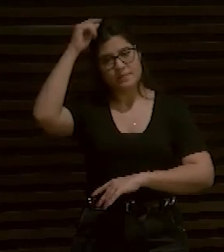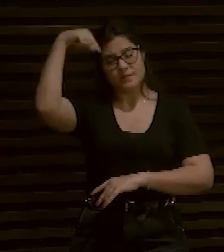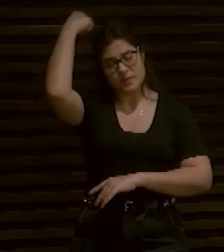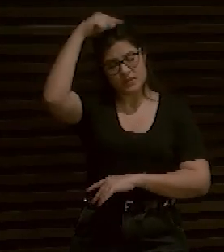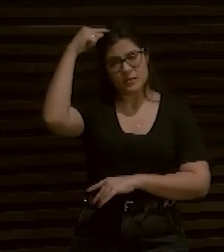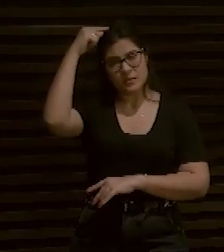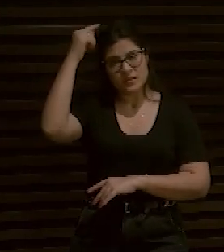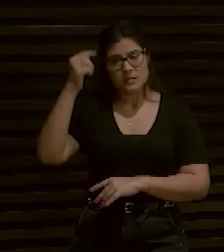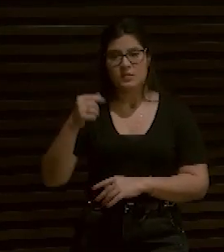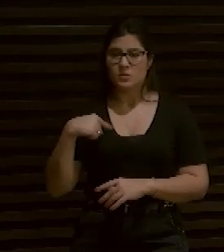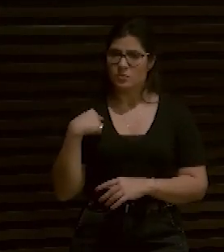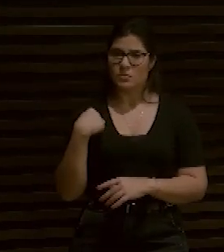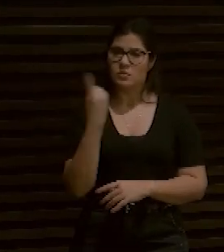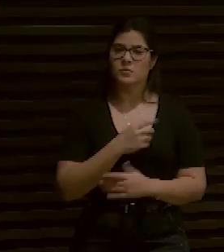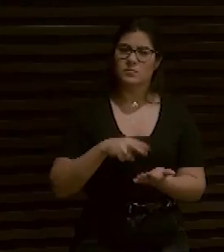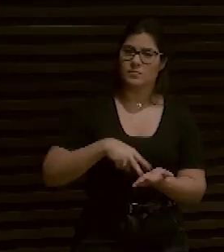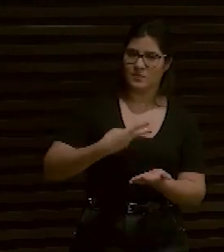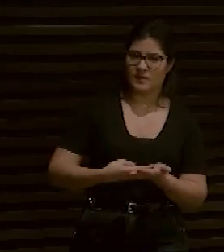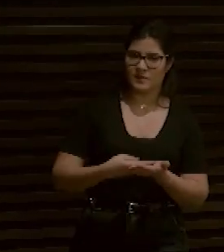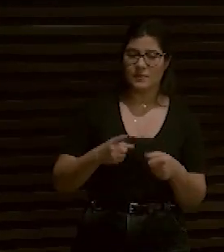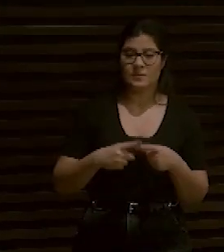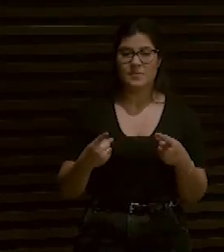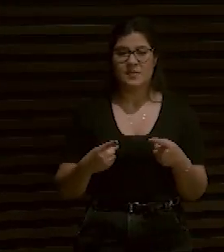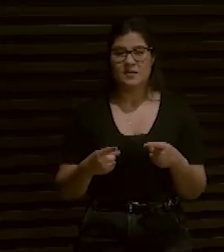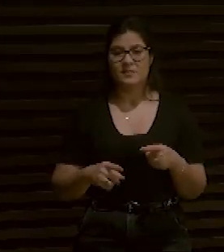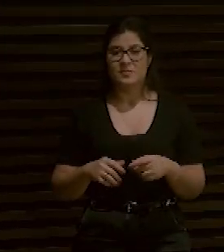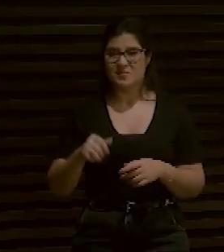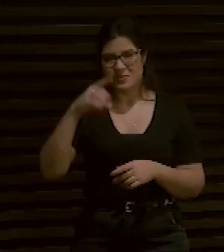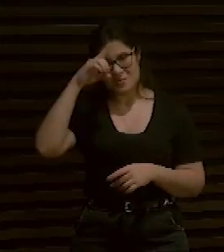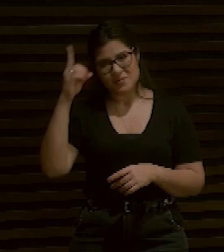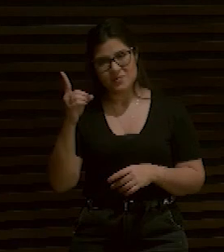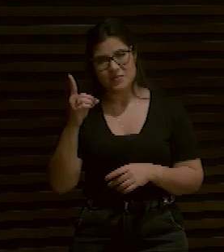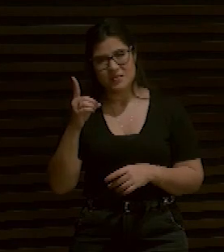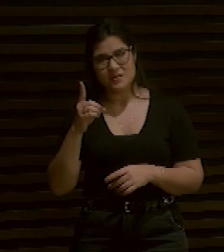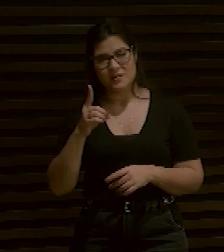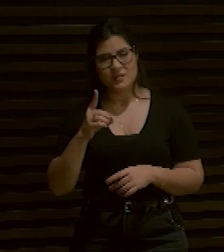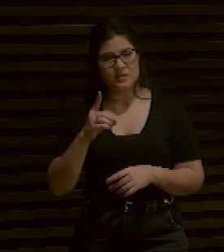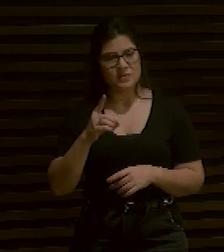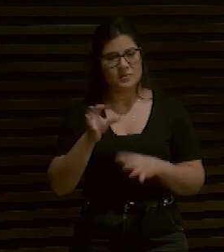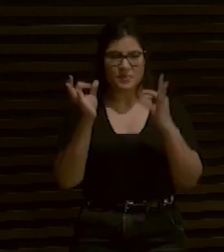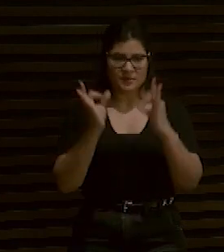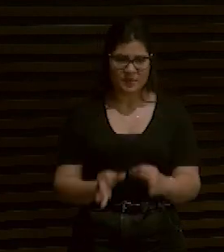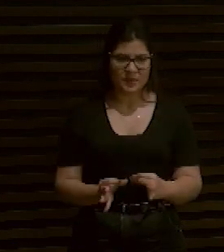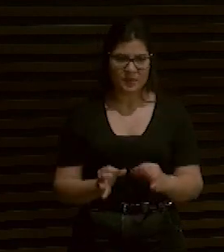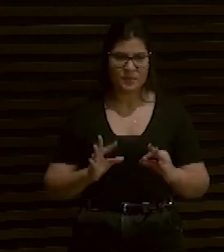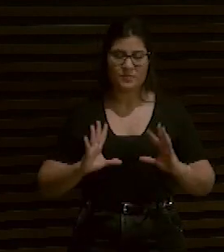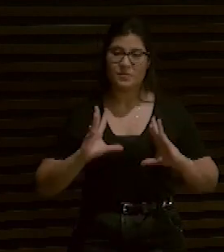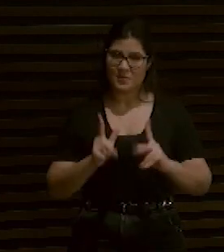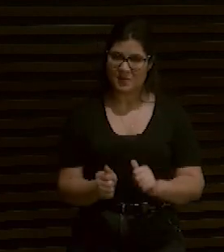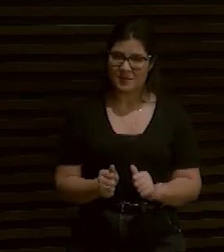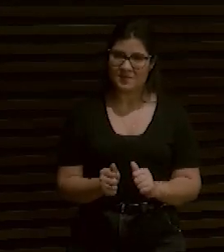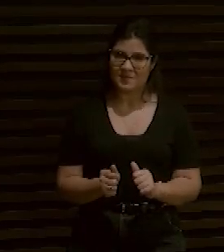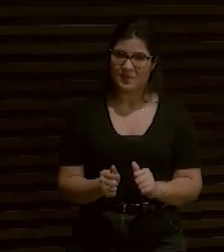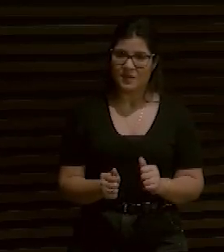Cairemos. Esse corpo ainda é corruptível, mas haverá o dia que esse corpo não será mais corruptível. Jesus voltará em grande glória